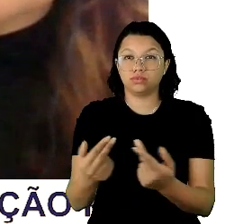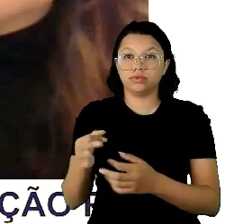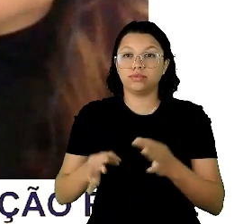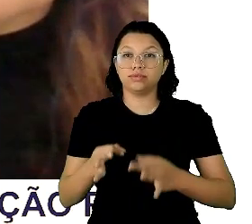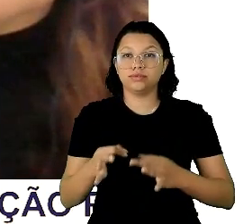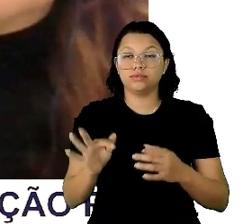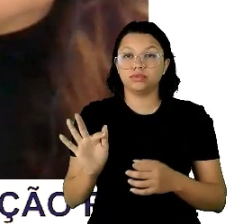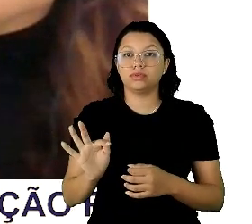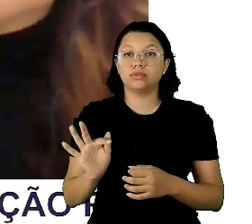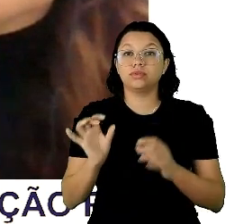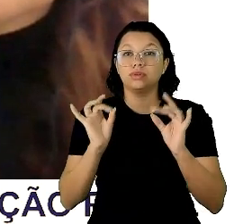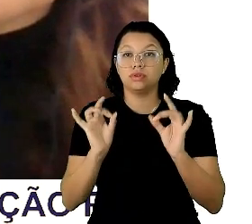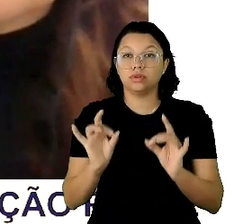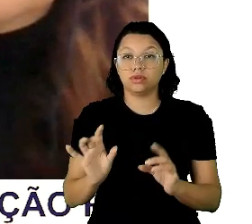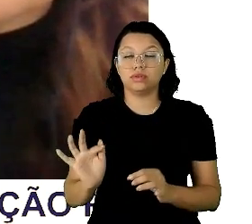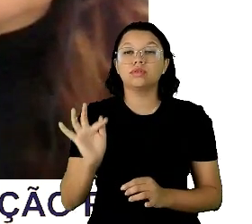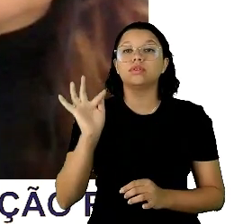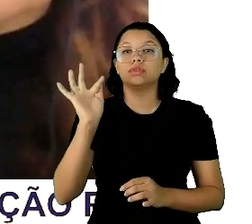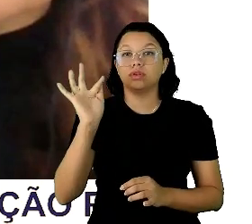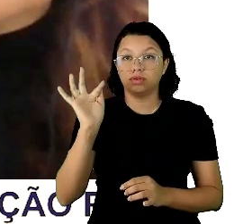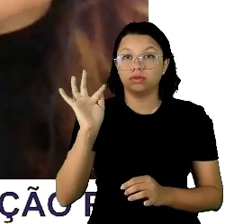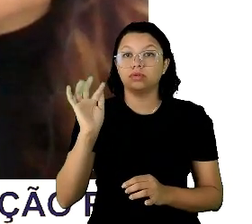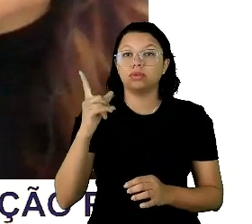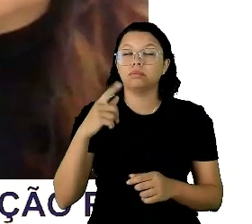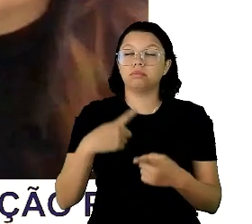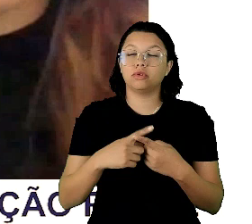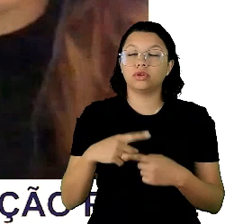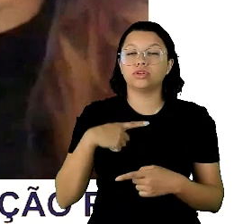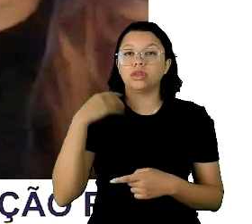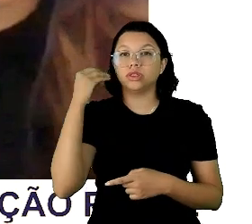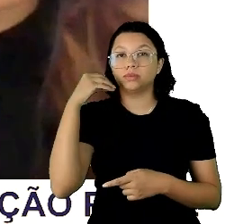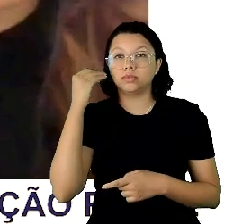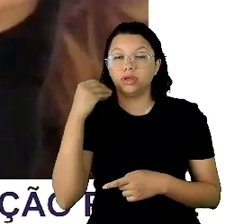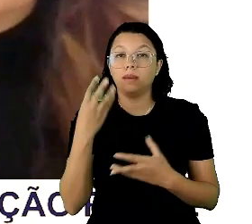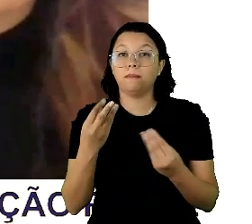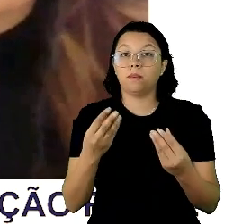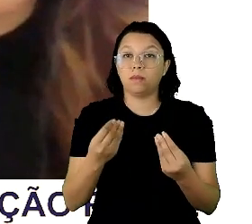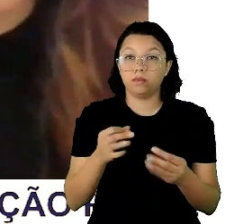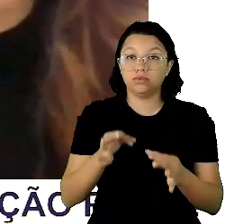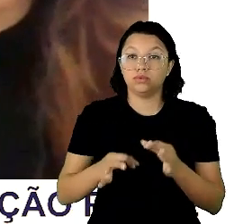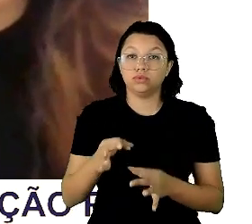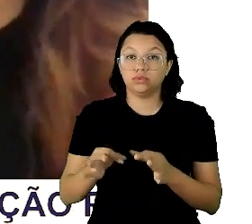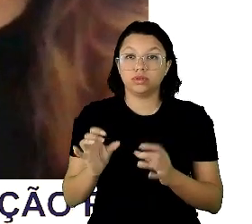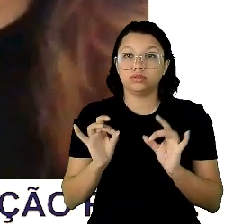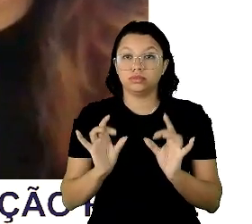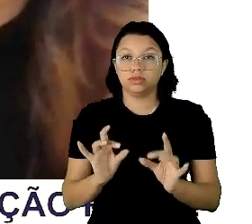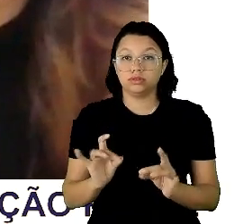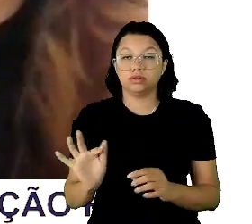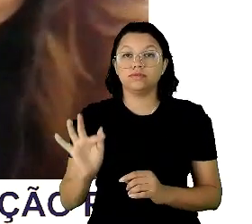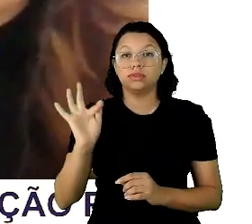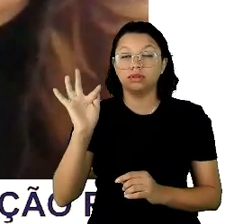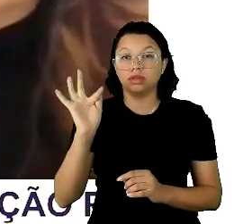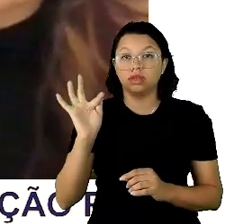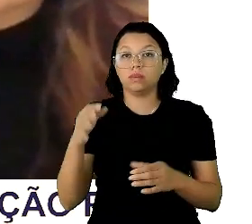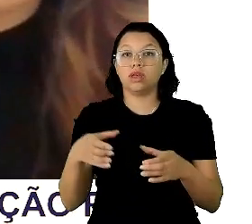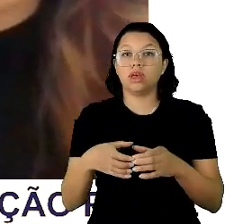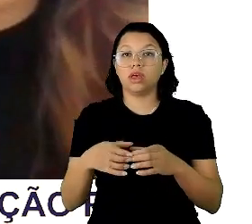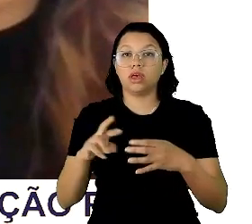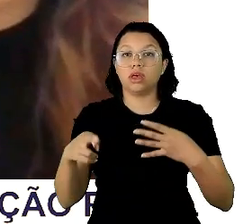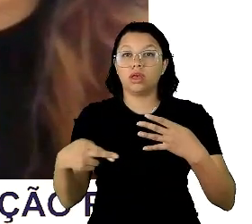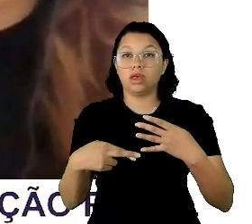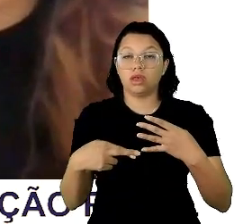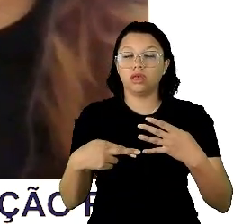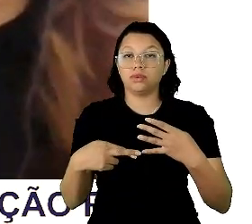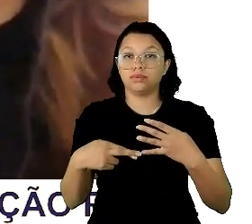Federais, dada a sua grande experiência em juizados especiais federais e em turmas recursais. É mestra em